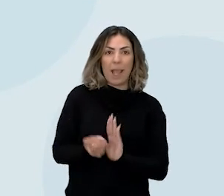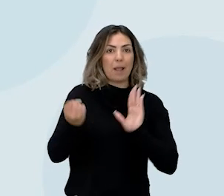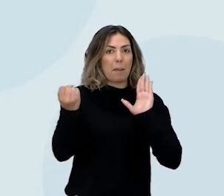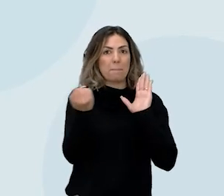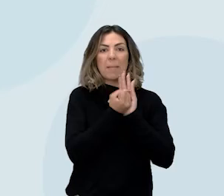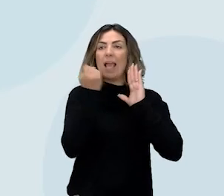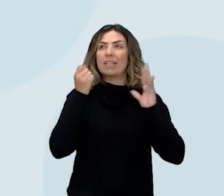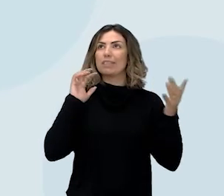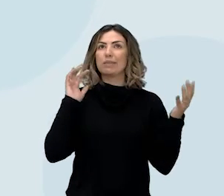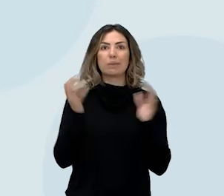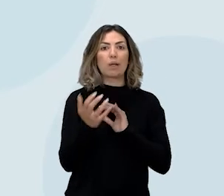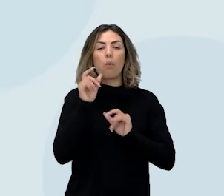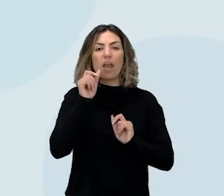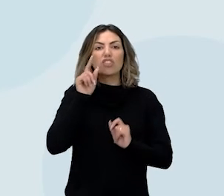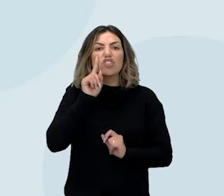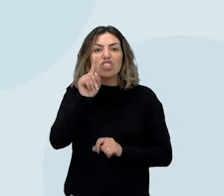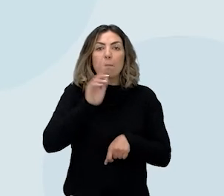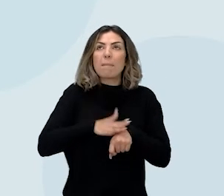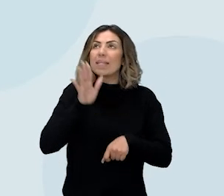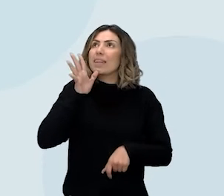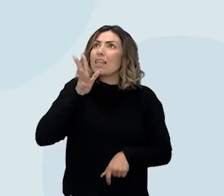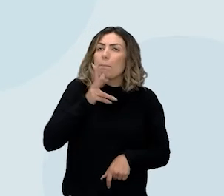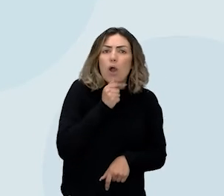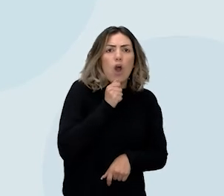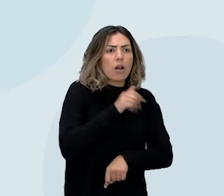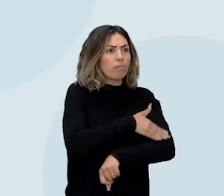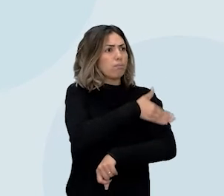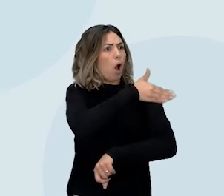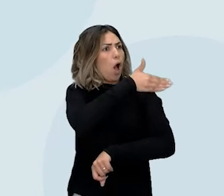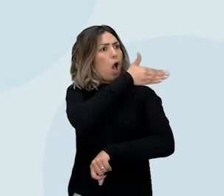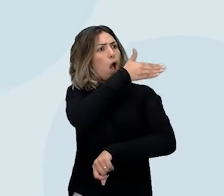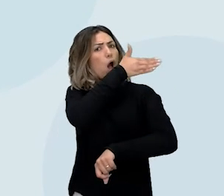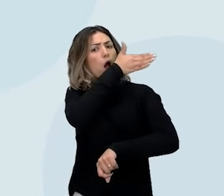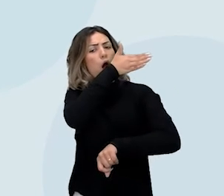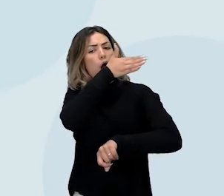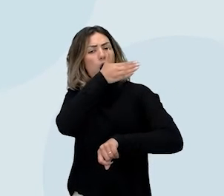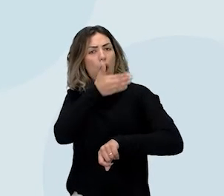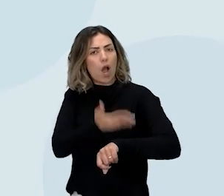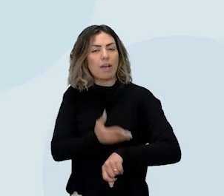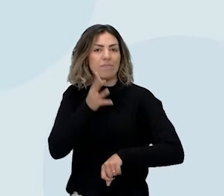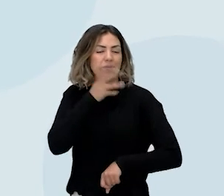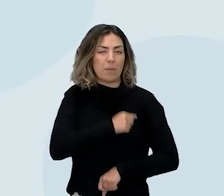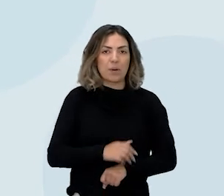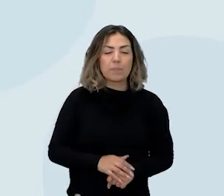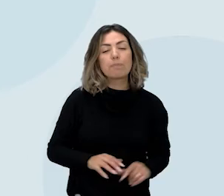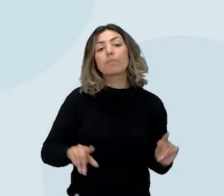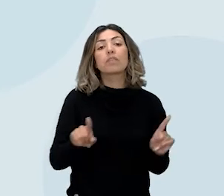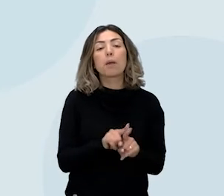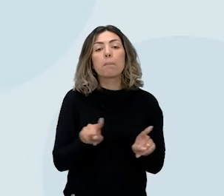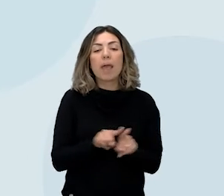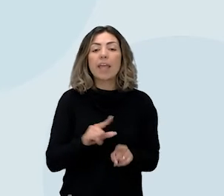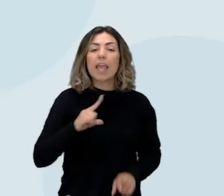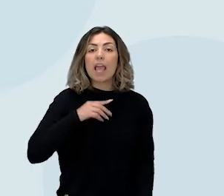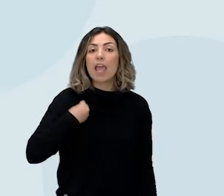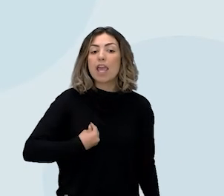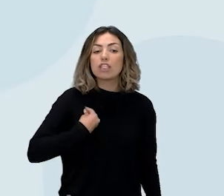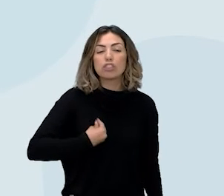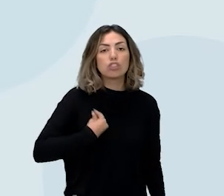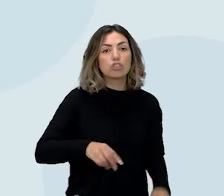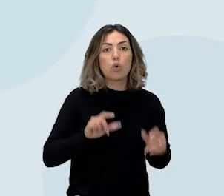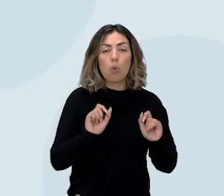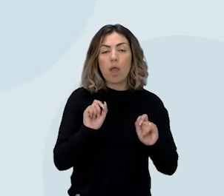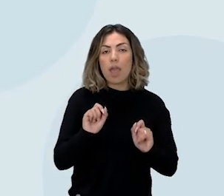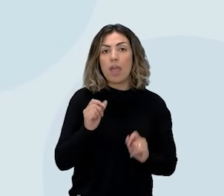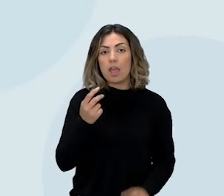solstício, o dia que é mais longo ou a noite mais longa aí, a depender de onde você está. E existe outros 2